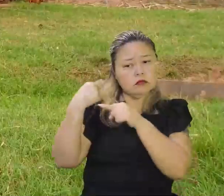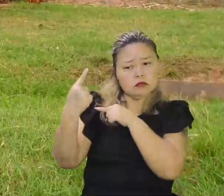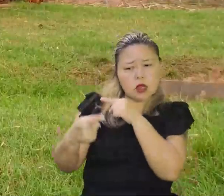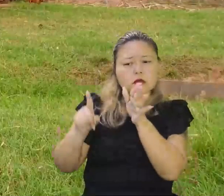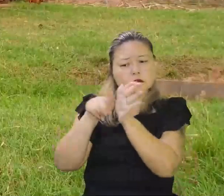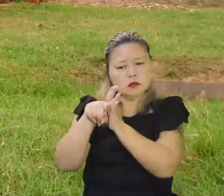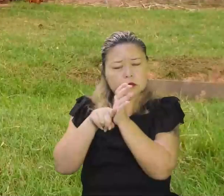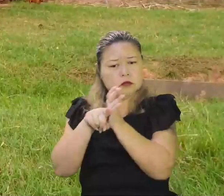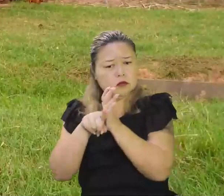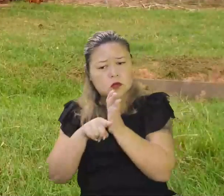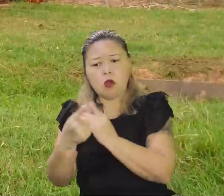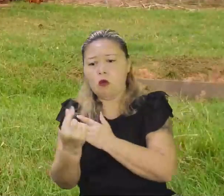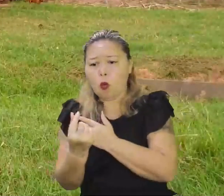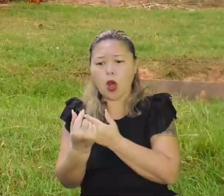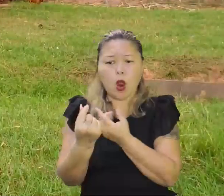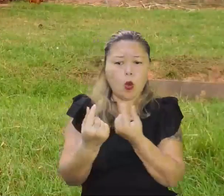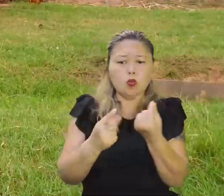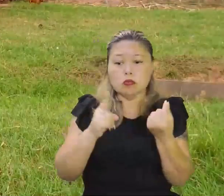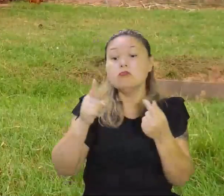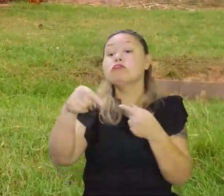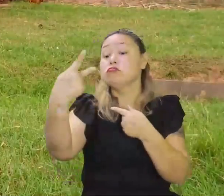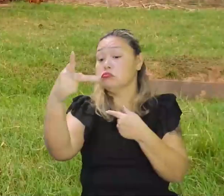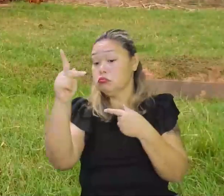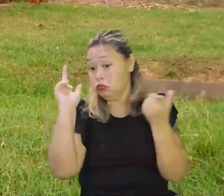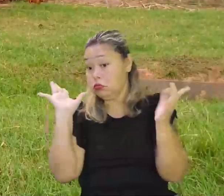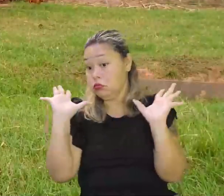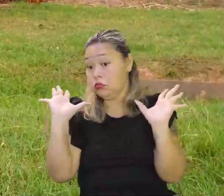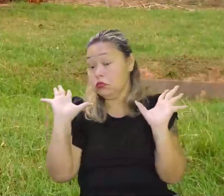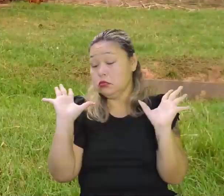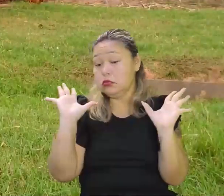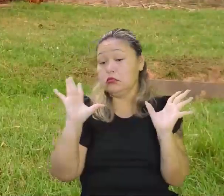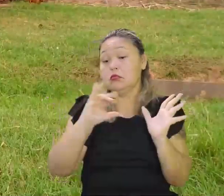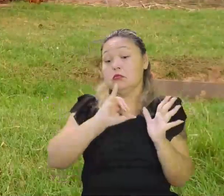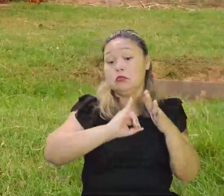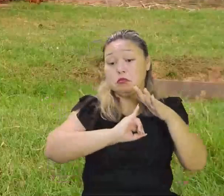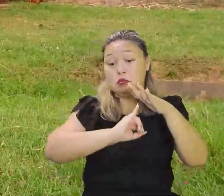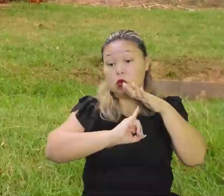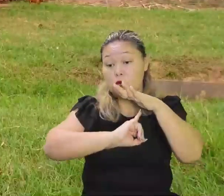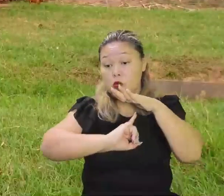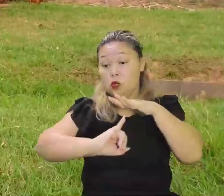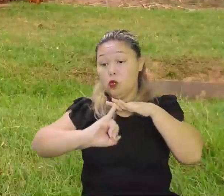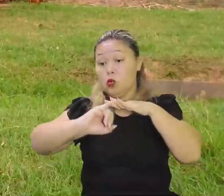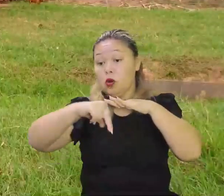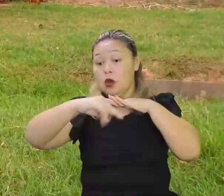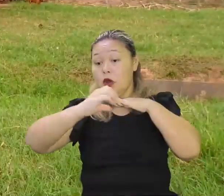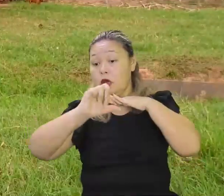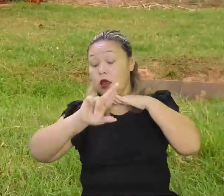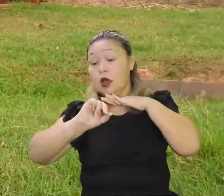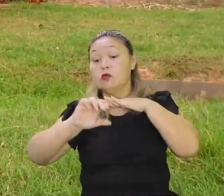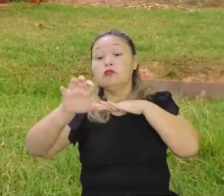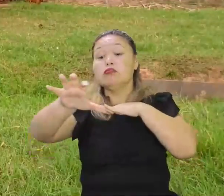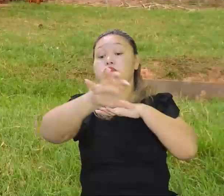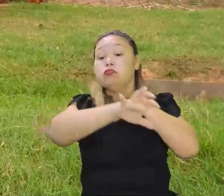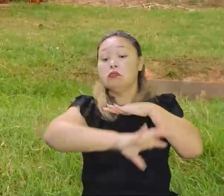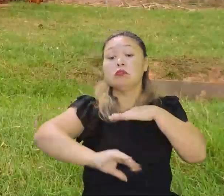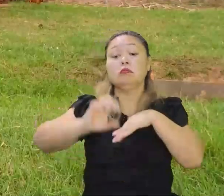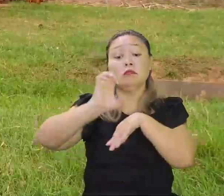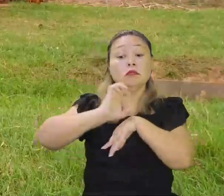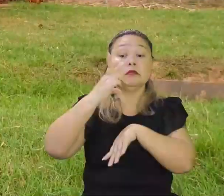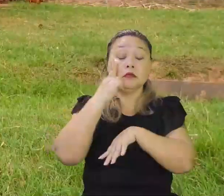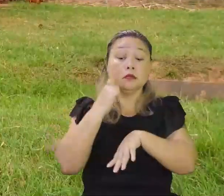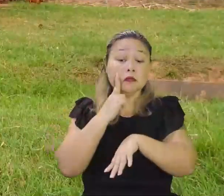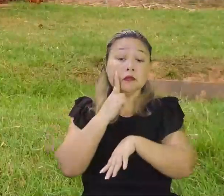pesquisar o valor na sua região. O INCRA tem lá uma lista, todas as regiões de Rondônia, tudo bonitinho.